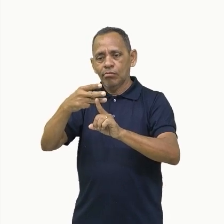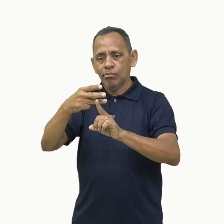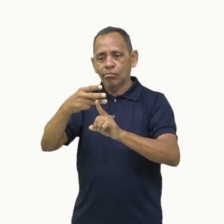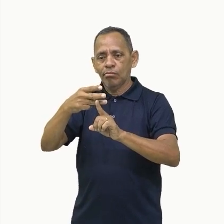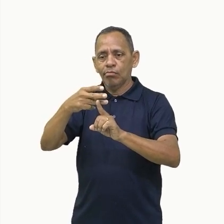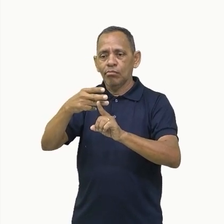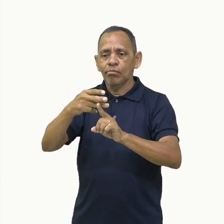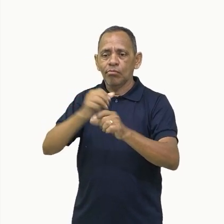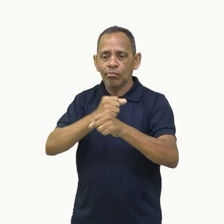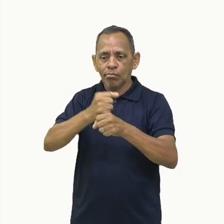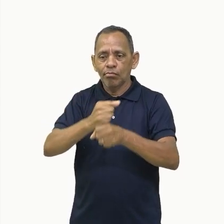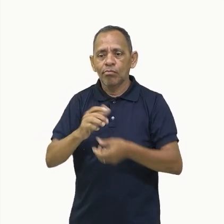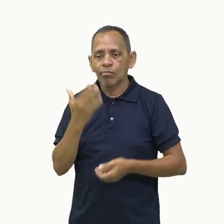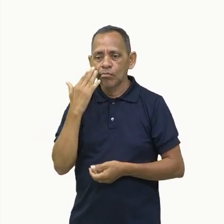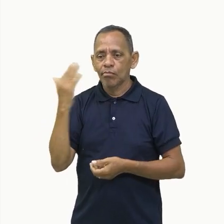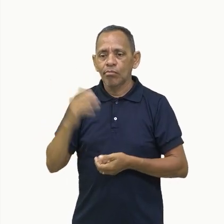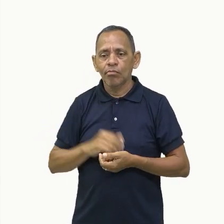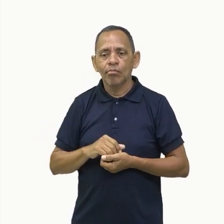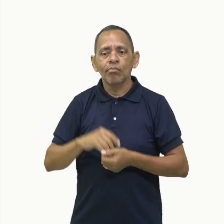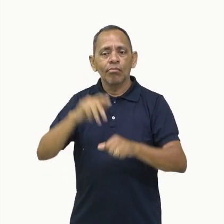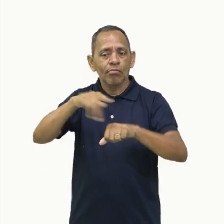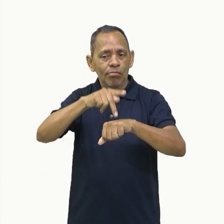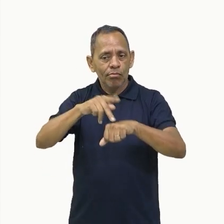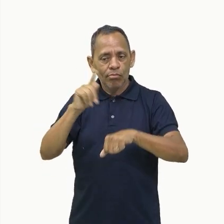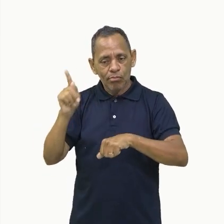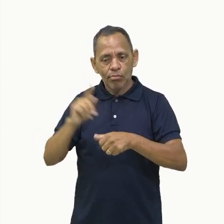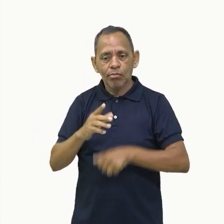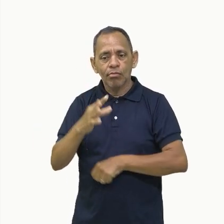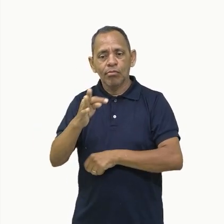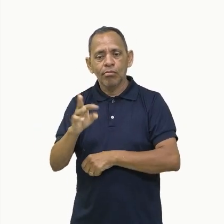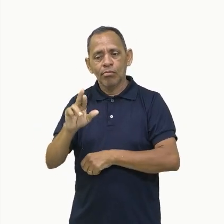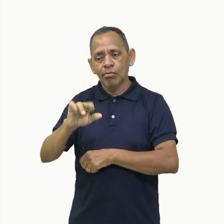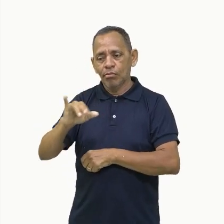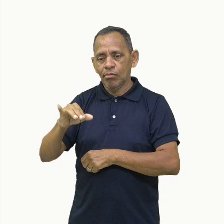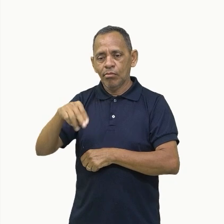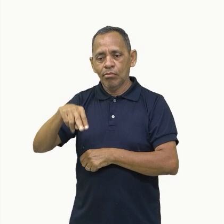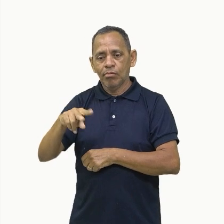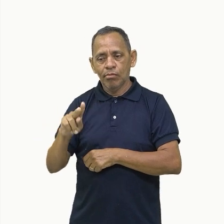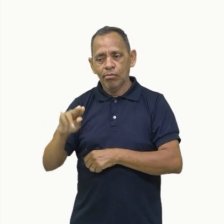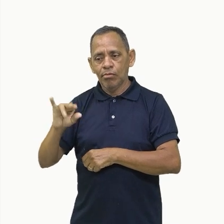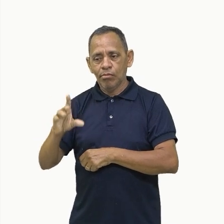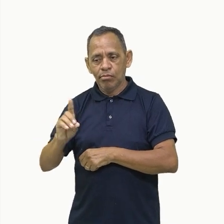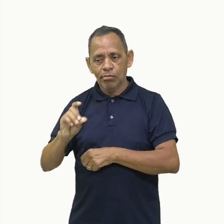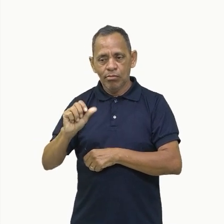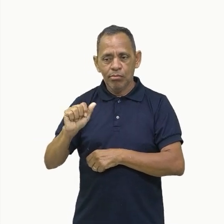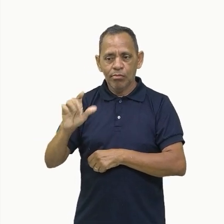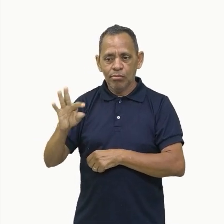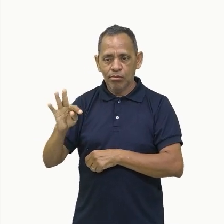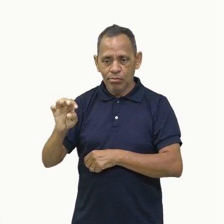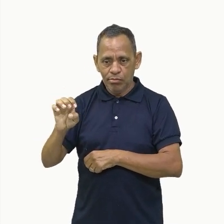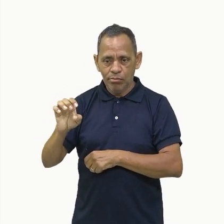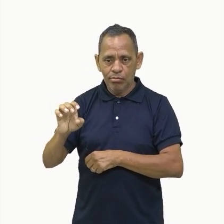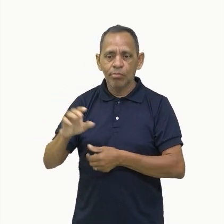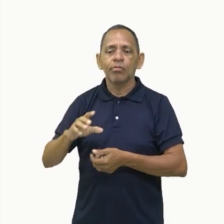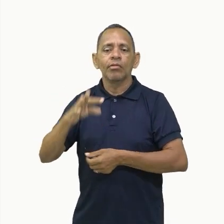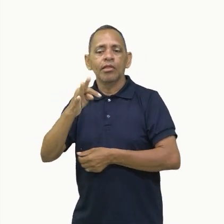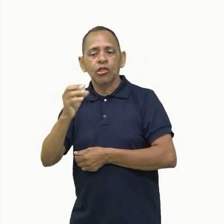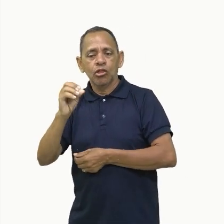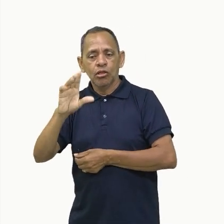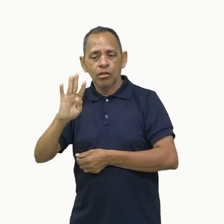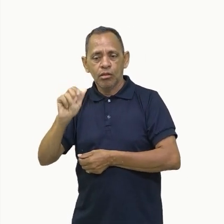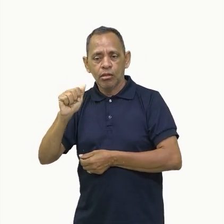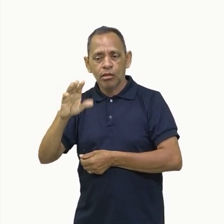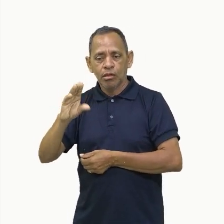acaba chamando a atenção, né, é um país que está localizado na América Latina, com a extração de